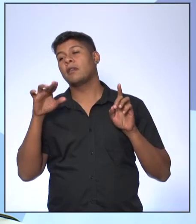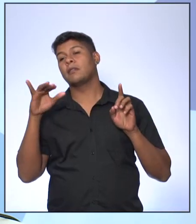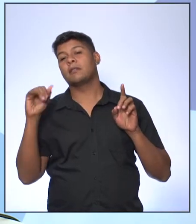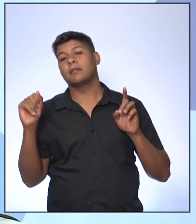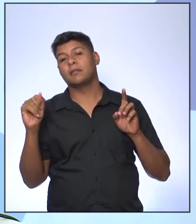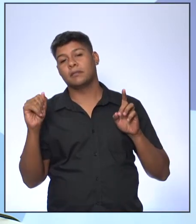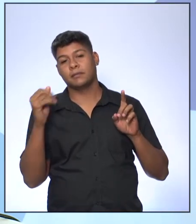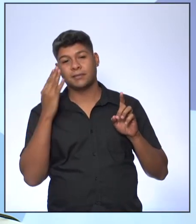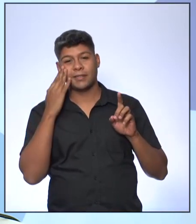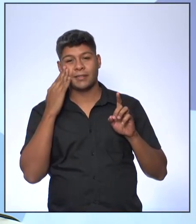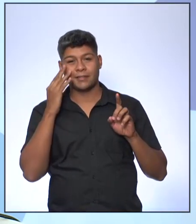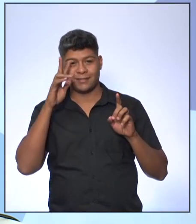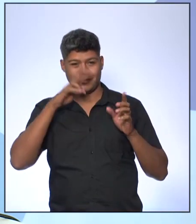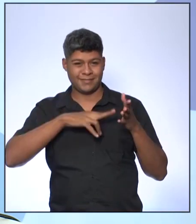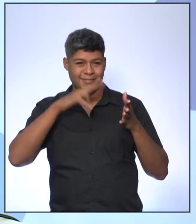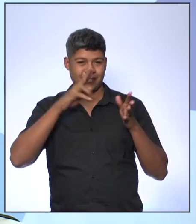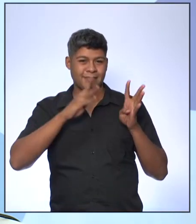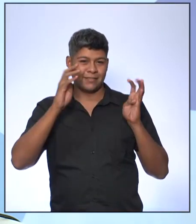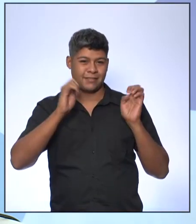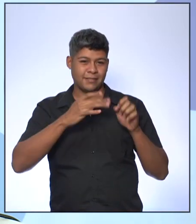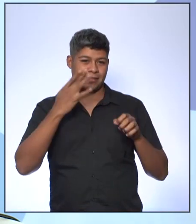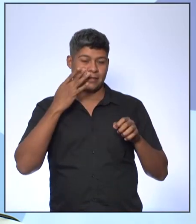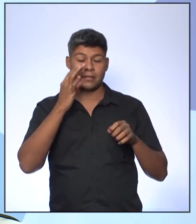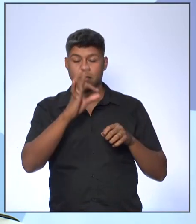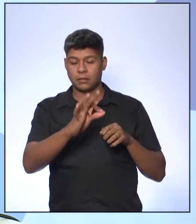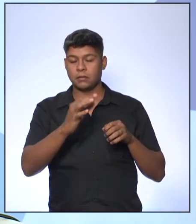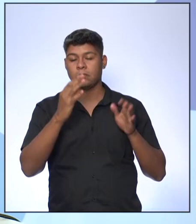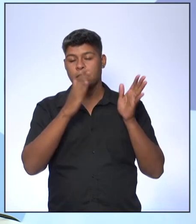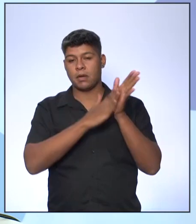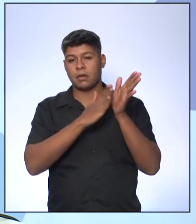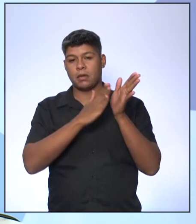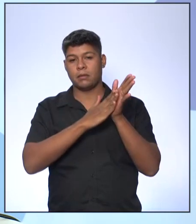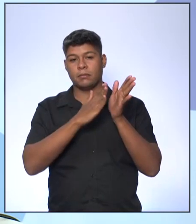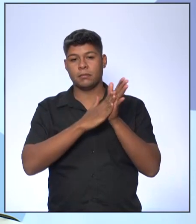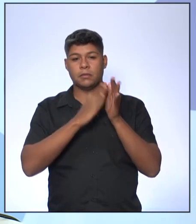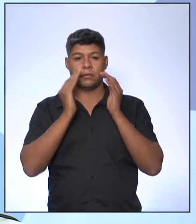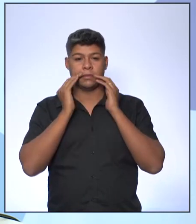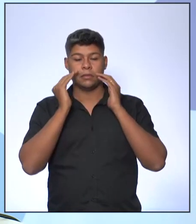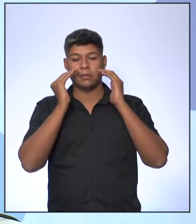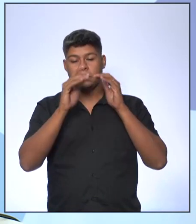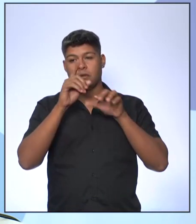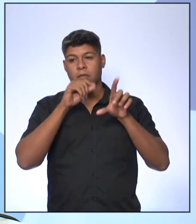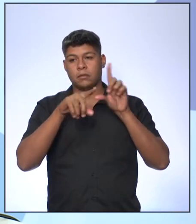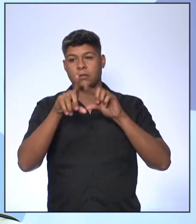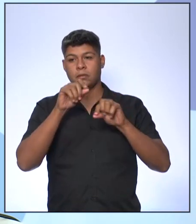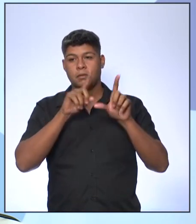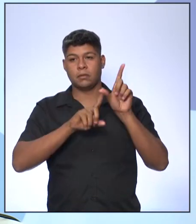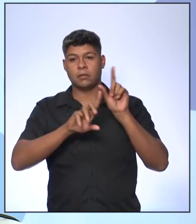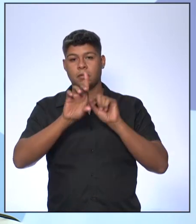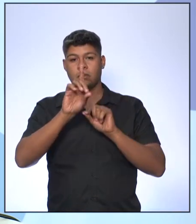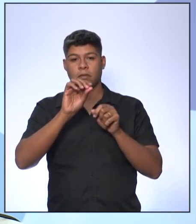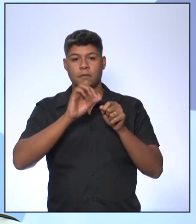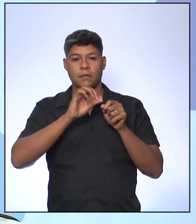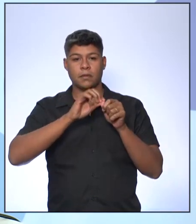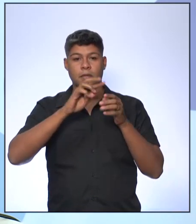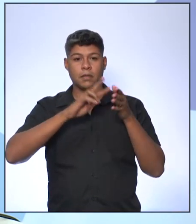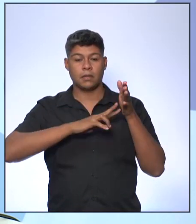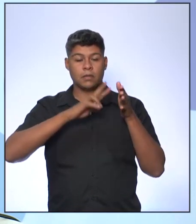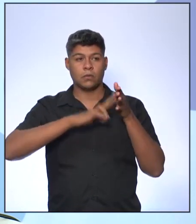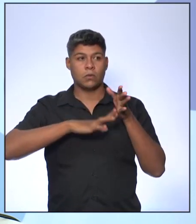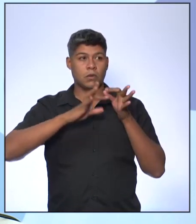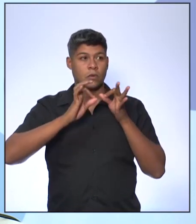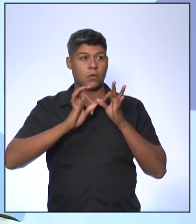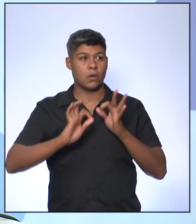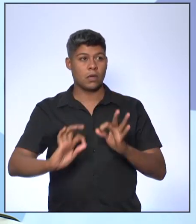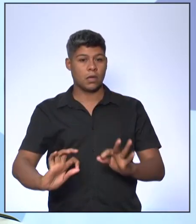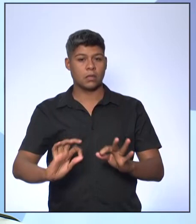viu? Você leu bem, então você ficou atento, É. viu? Parabéns aí, por isso você escolheu a Sim. alternativa D. Ele fez uma leitura